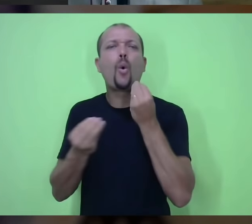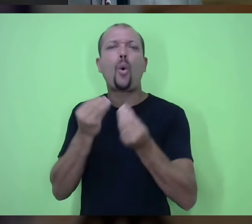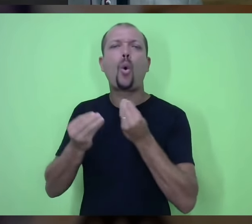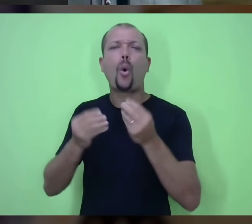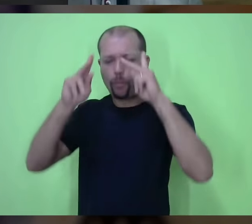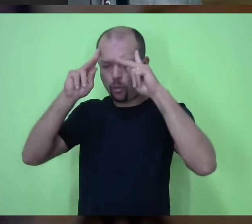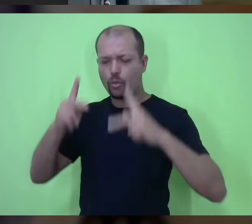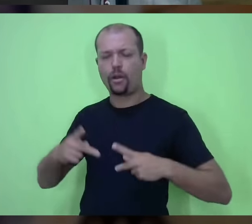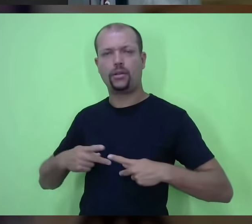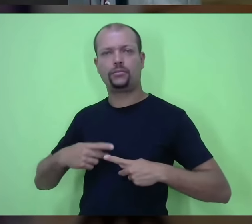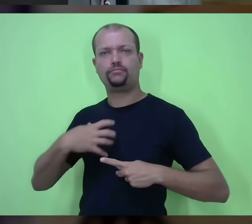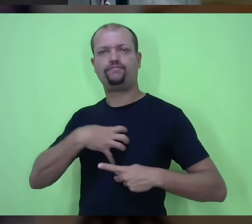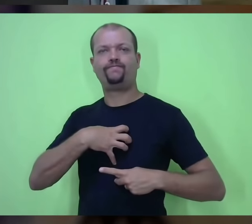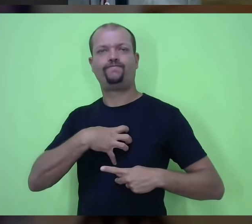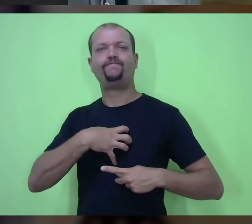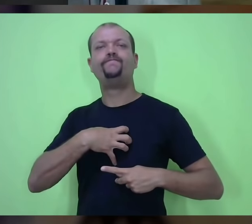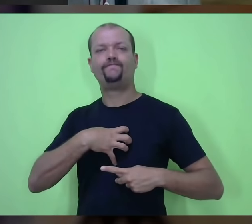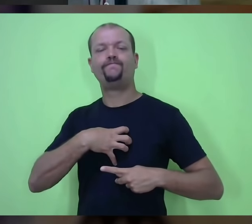humana.